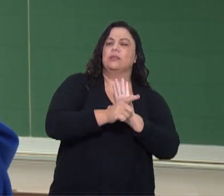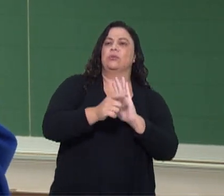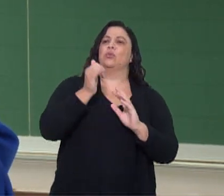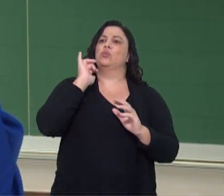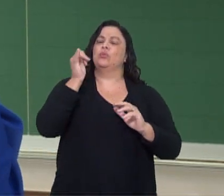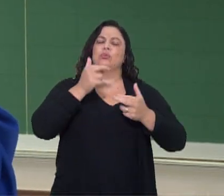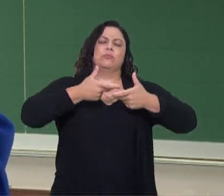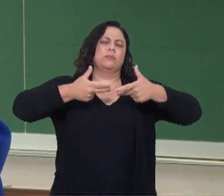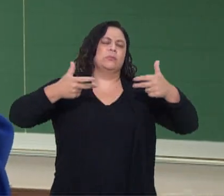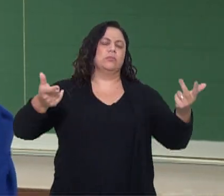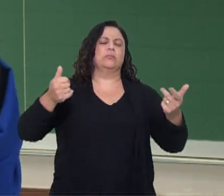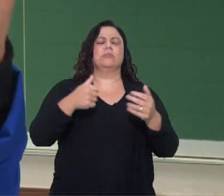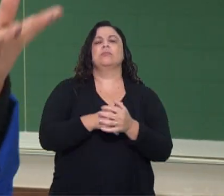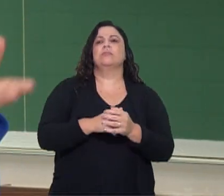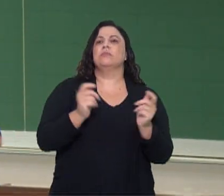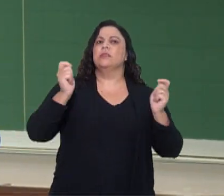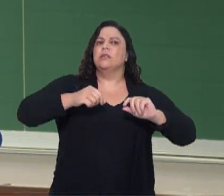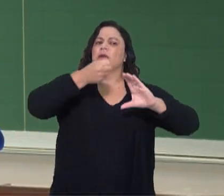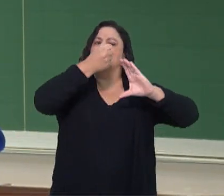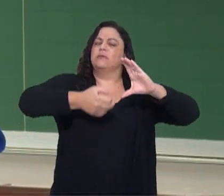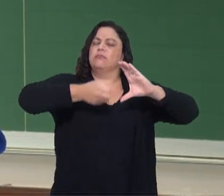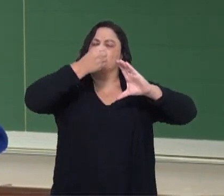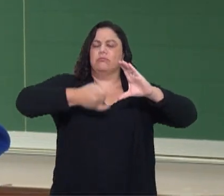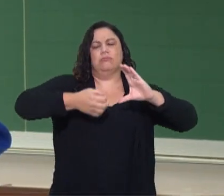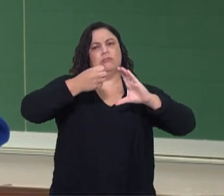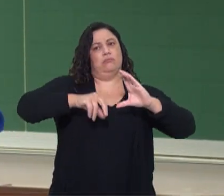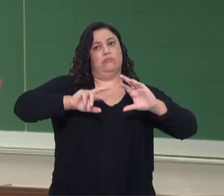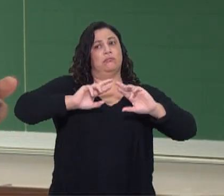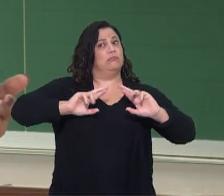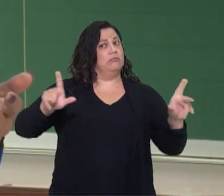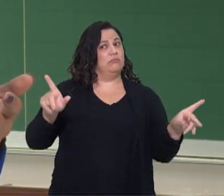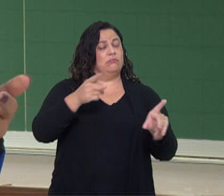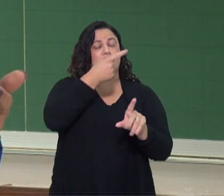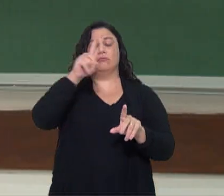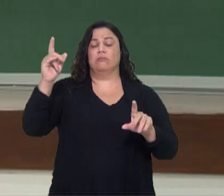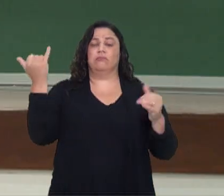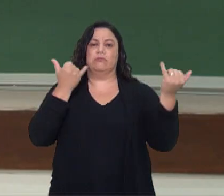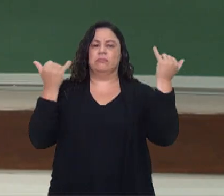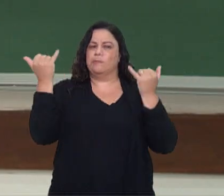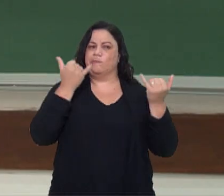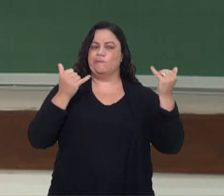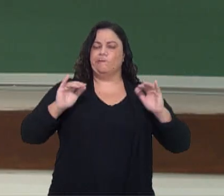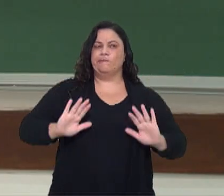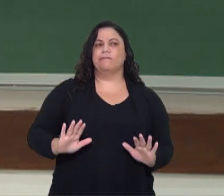textuais têm as suas características, não é diferente da notícia.